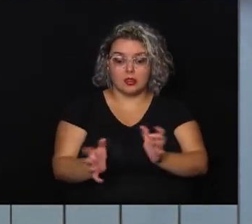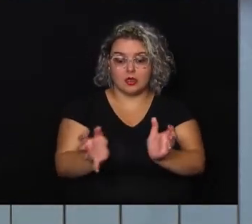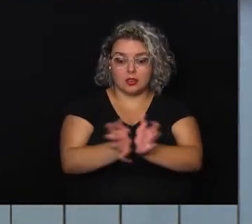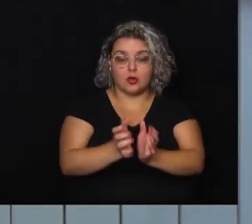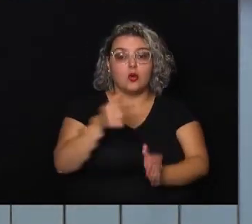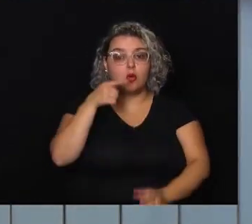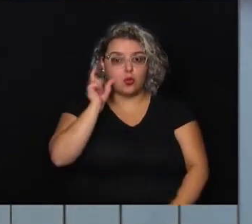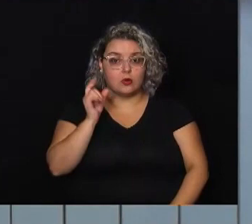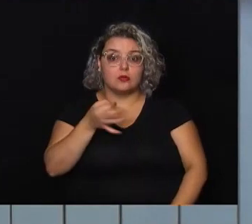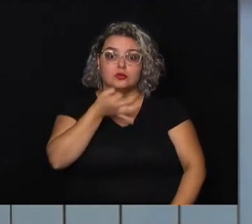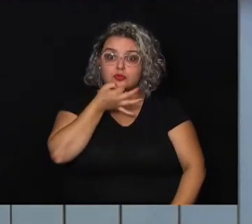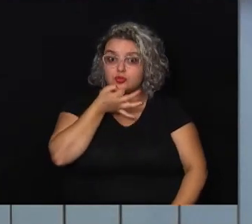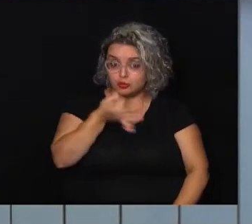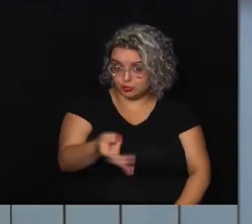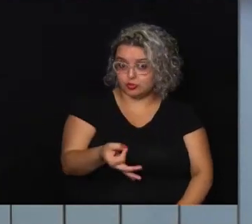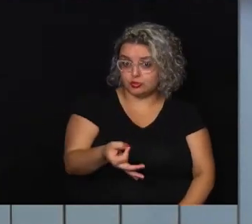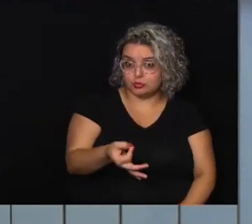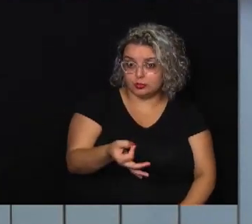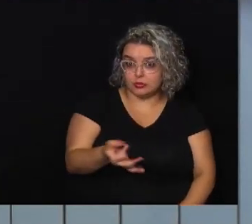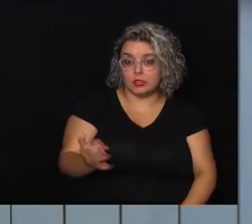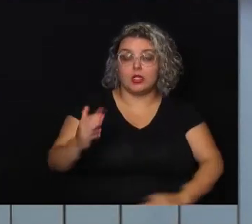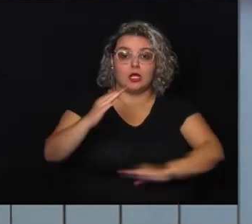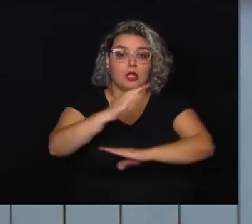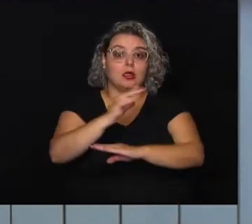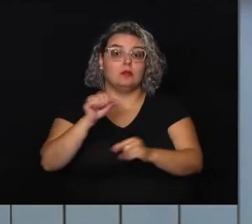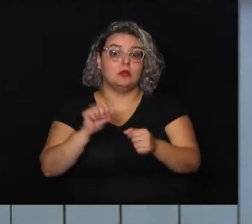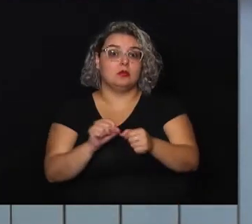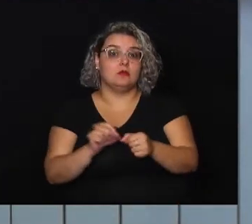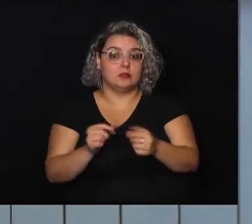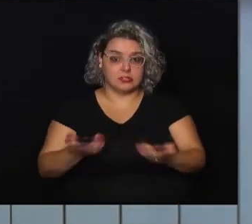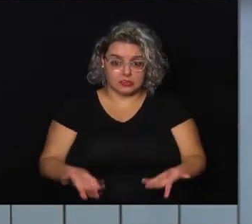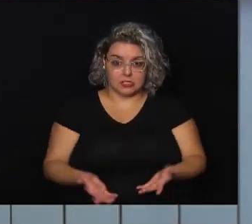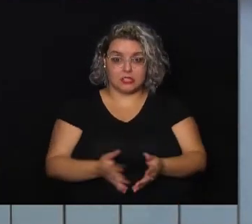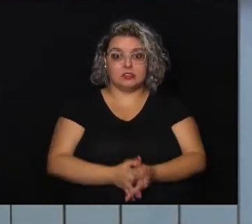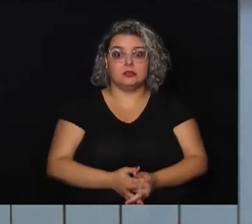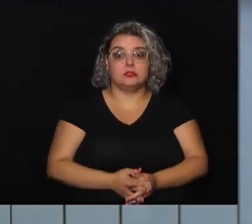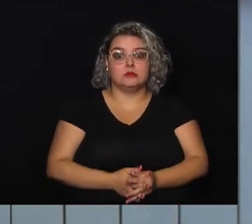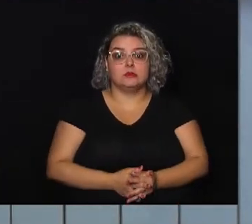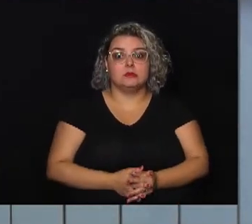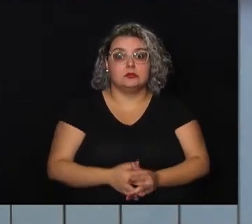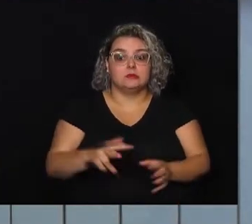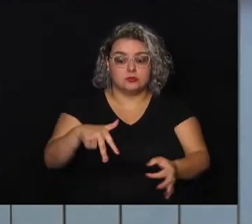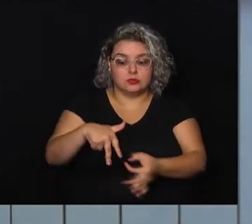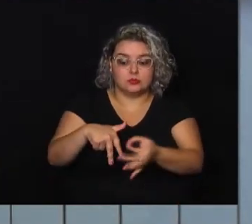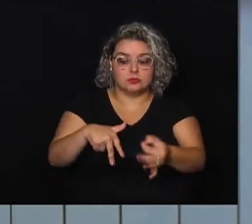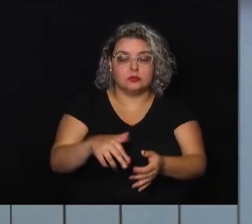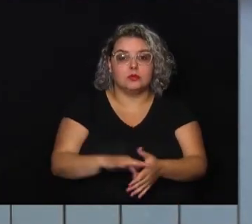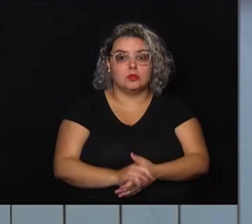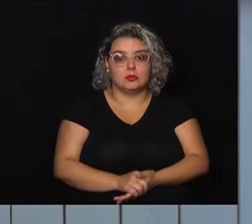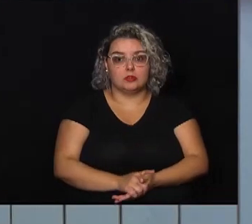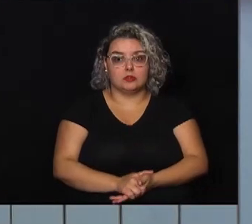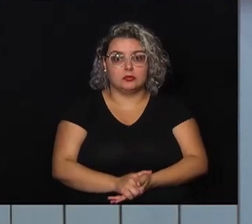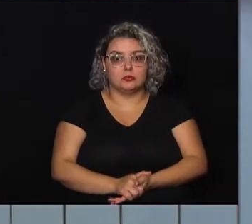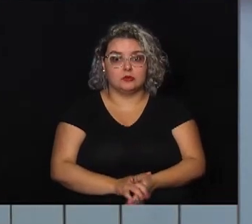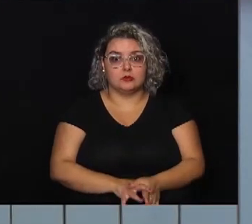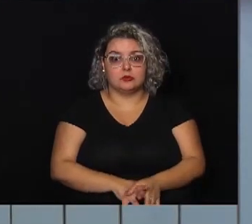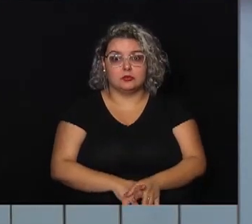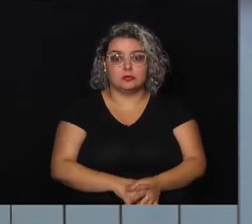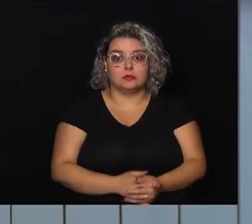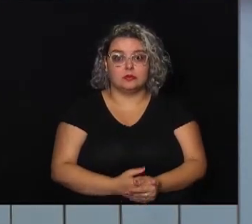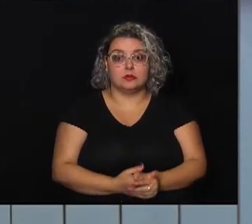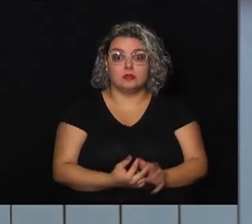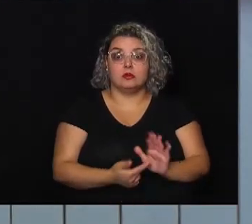foi sugerido, né, que a Câmara fizesse um pronunciamento se colocando e mostrando a